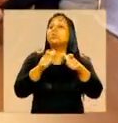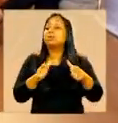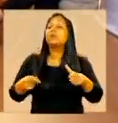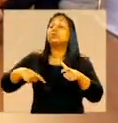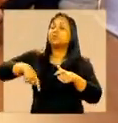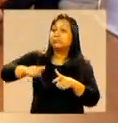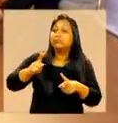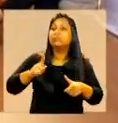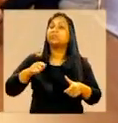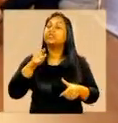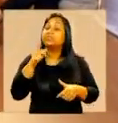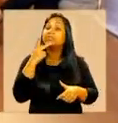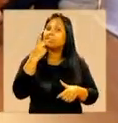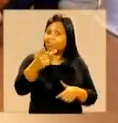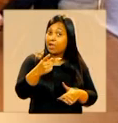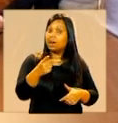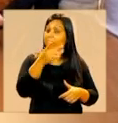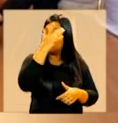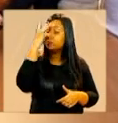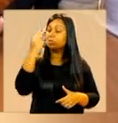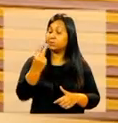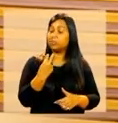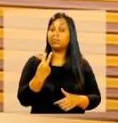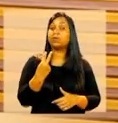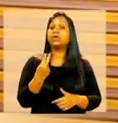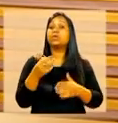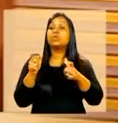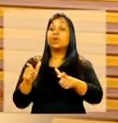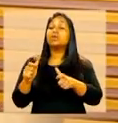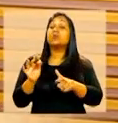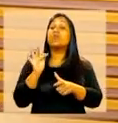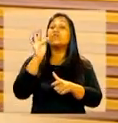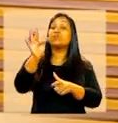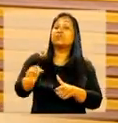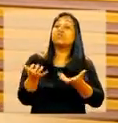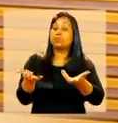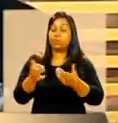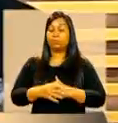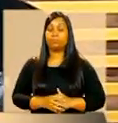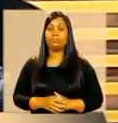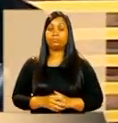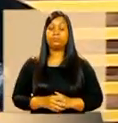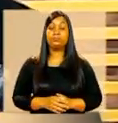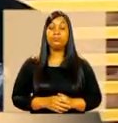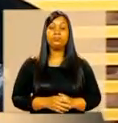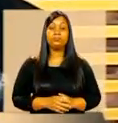já passou que você indica para quem está nos assistindo e quais são os seus próximos destinos?